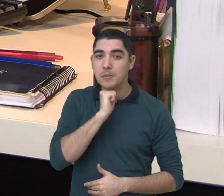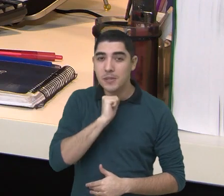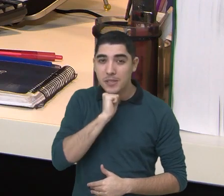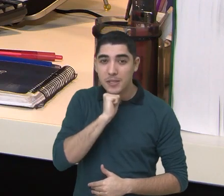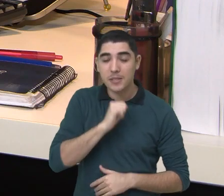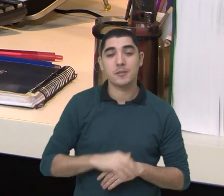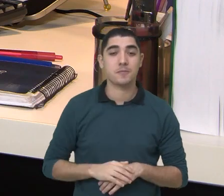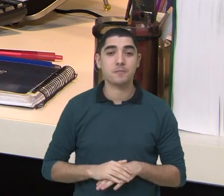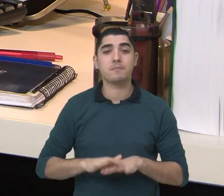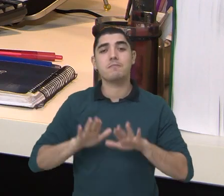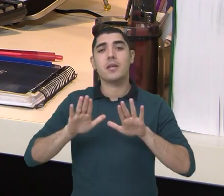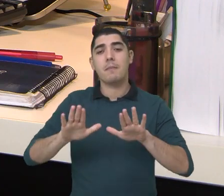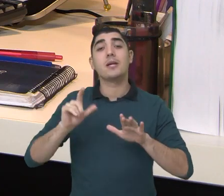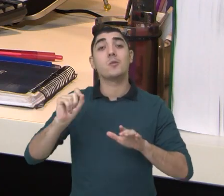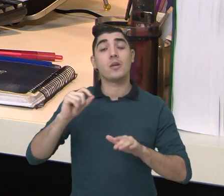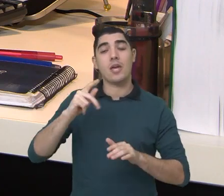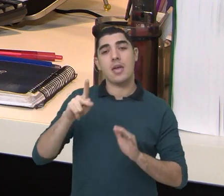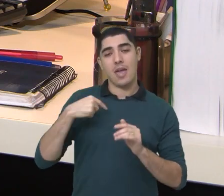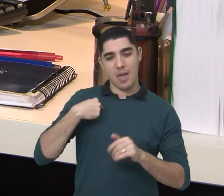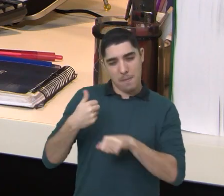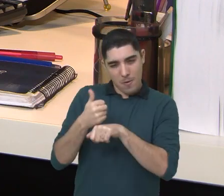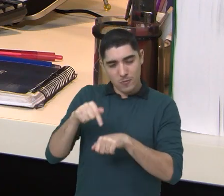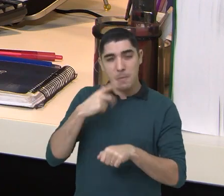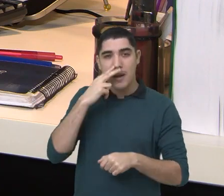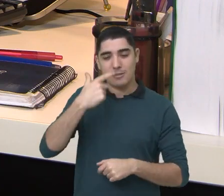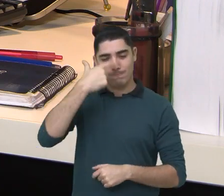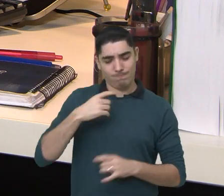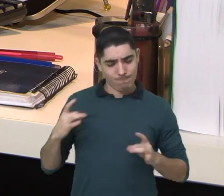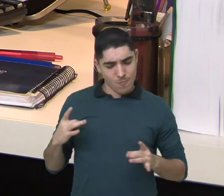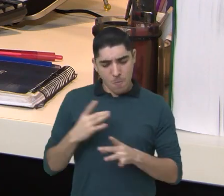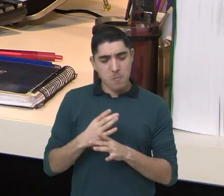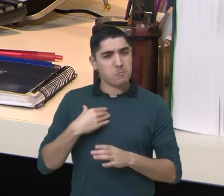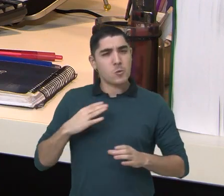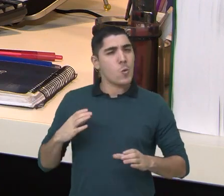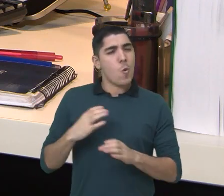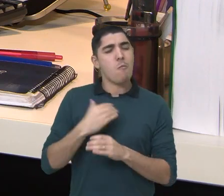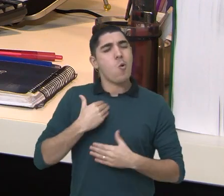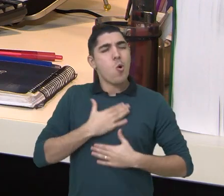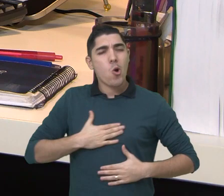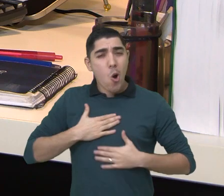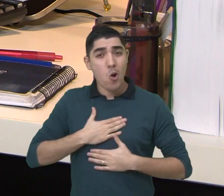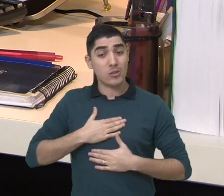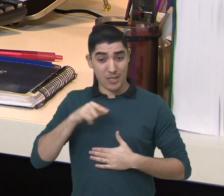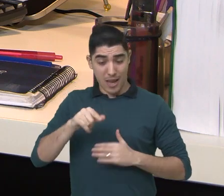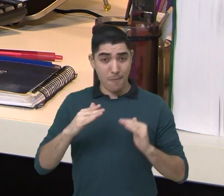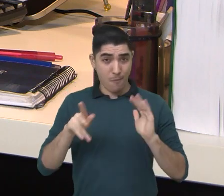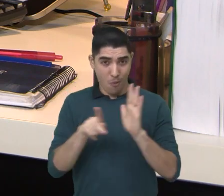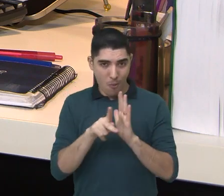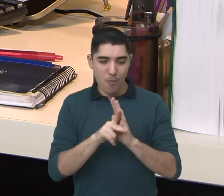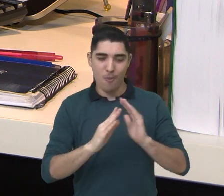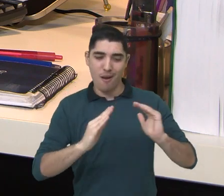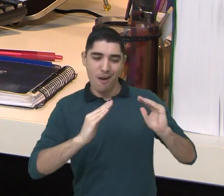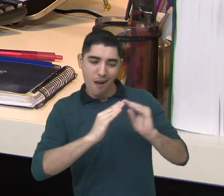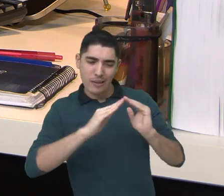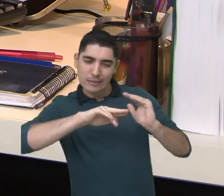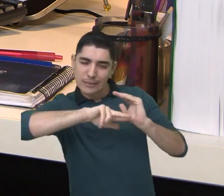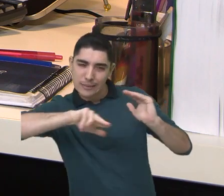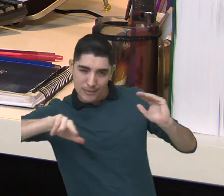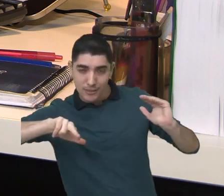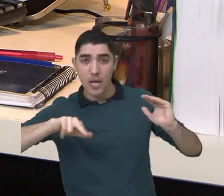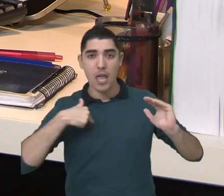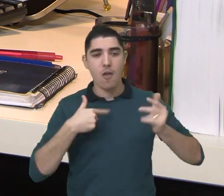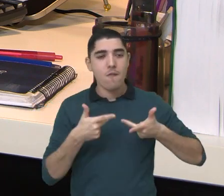que motiva a gente todo dia acordar é ter aquela realização pessoal, você trabalhar naquilo que você realmente gosta. E essa área de imóveis,